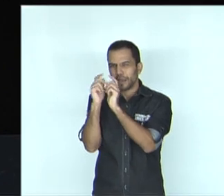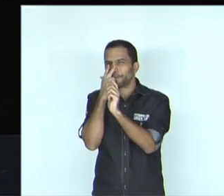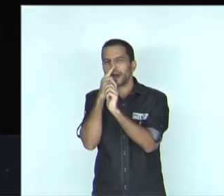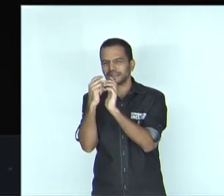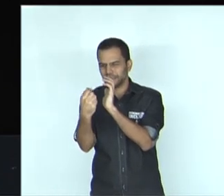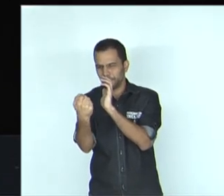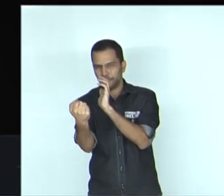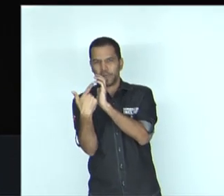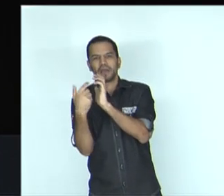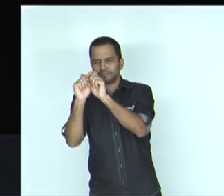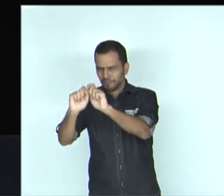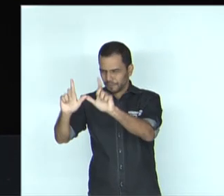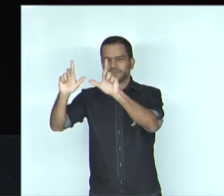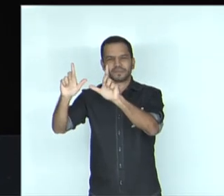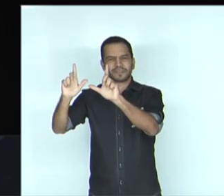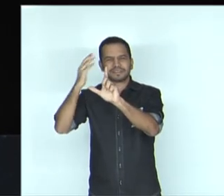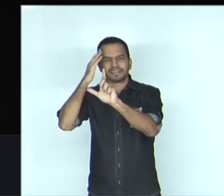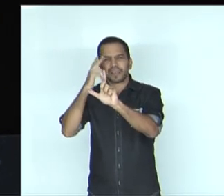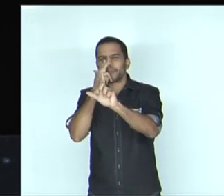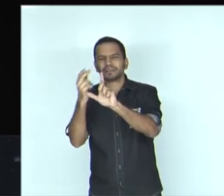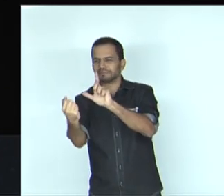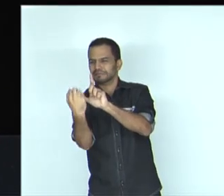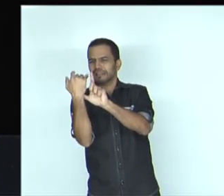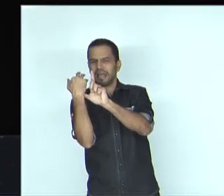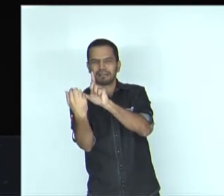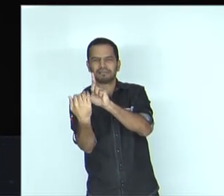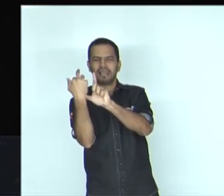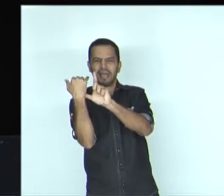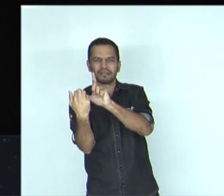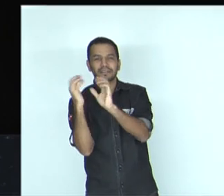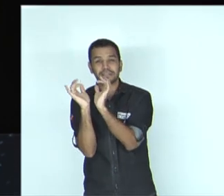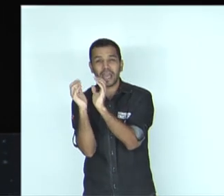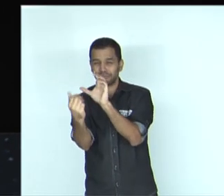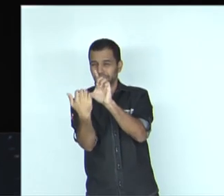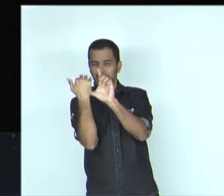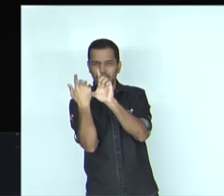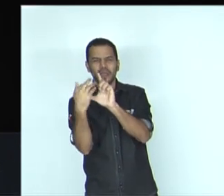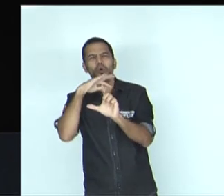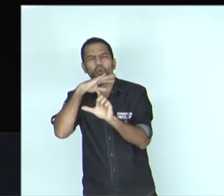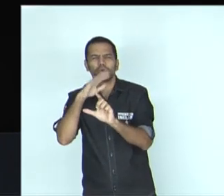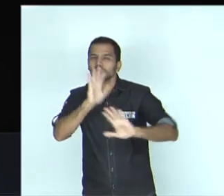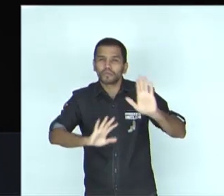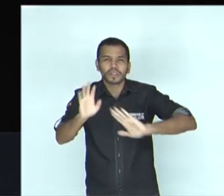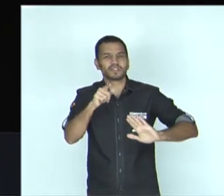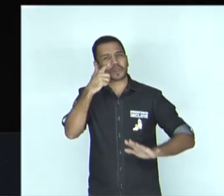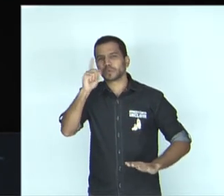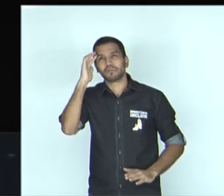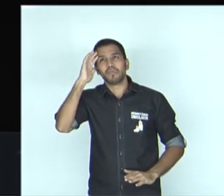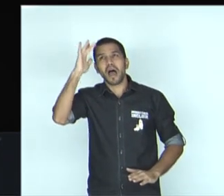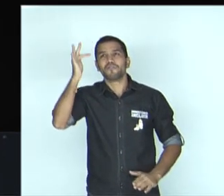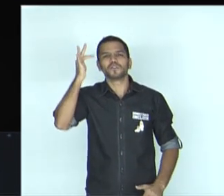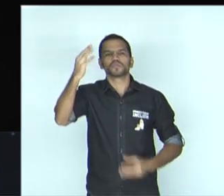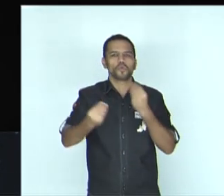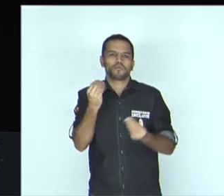para matar a sua personalidade, para matar os seus valores, para matar a grandeza dos seus atos. Ei,